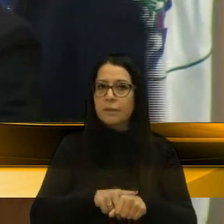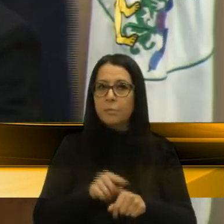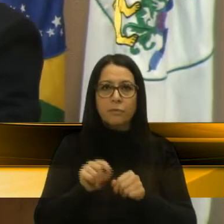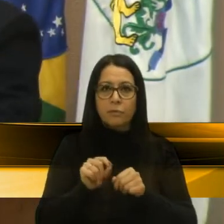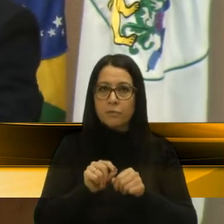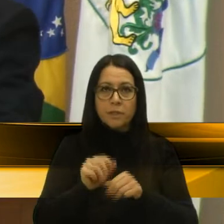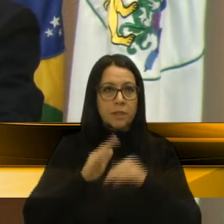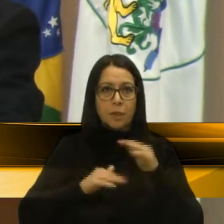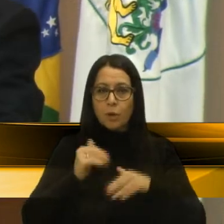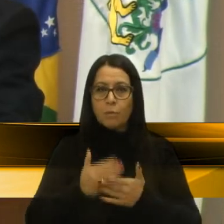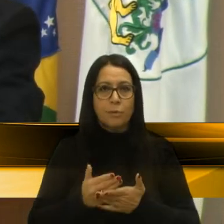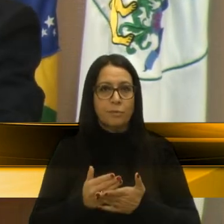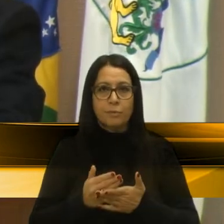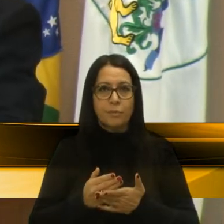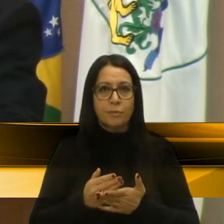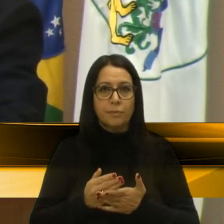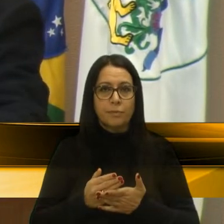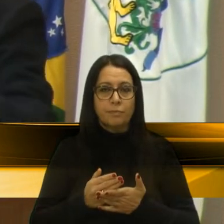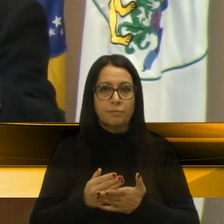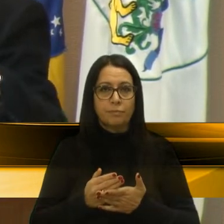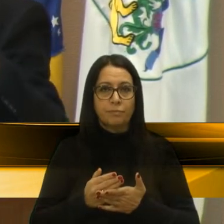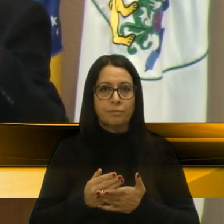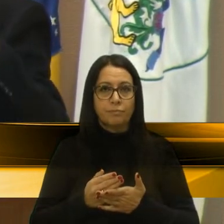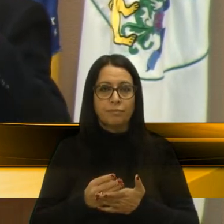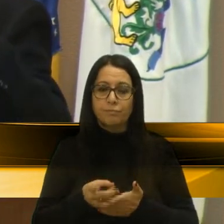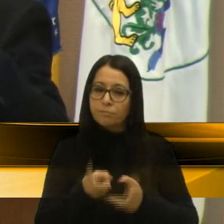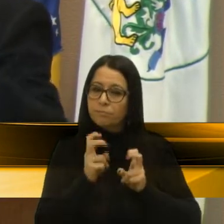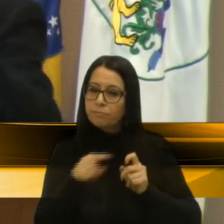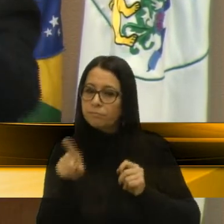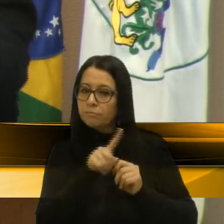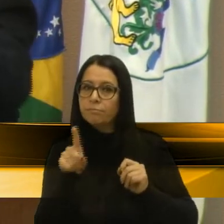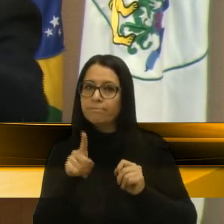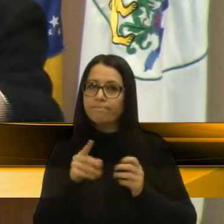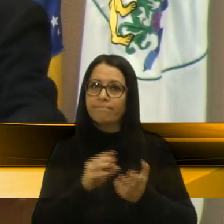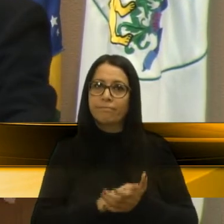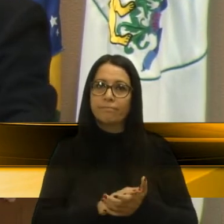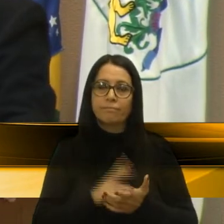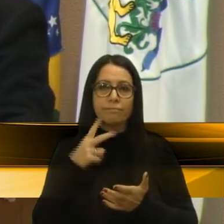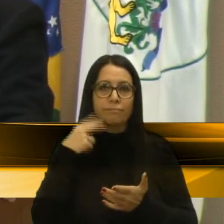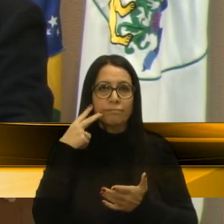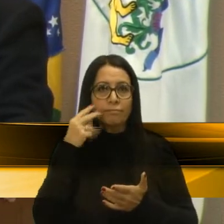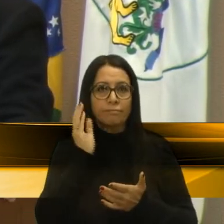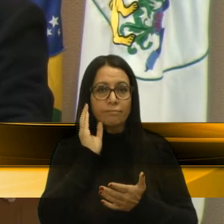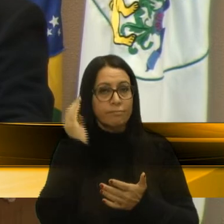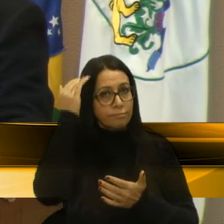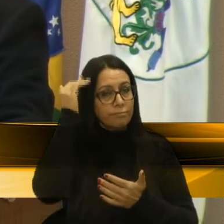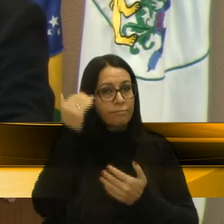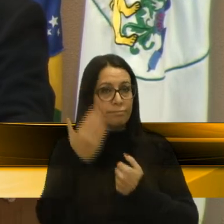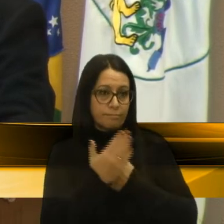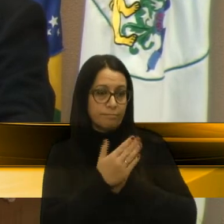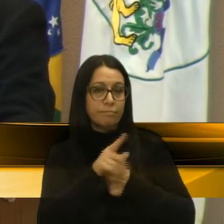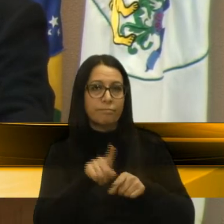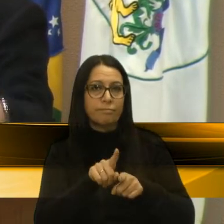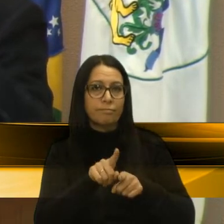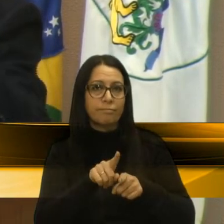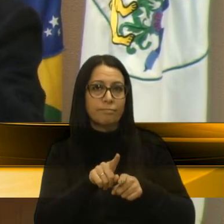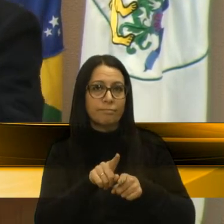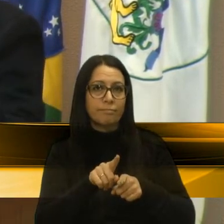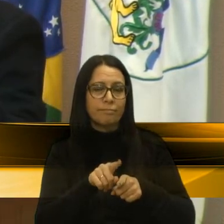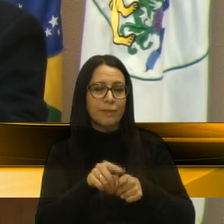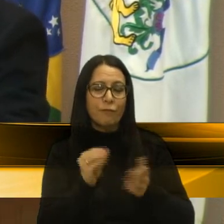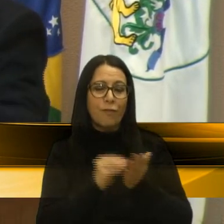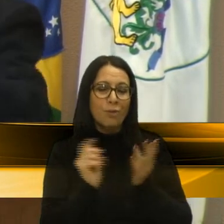essa administração se perdeu, né? Ela não tem mais o que mostrar. Ela pode até acumular recursos para o